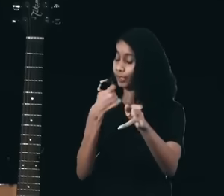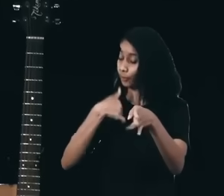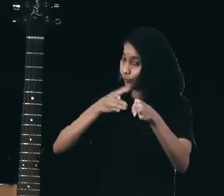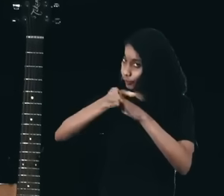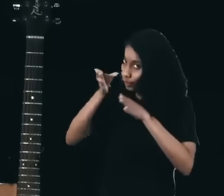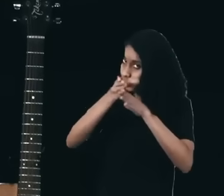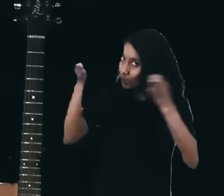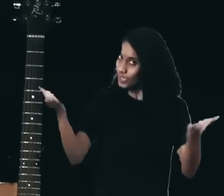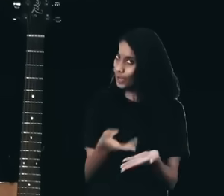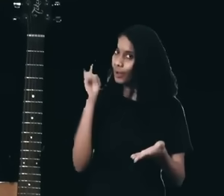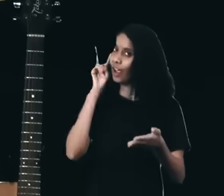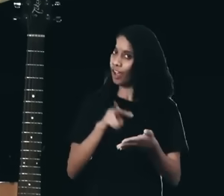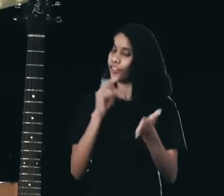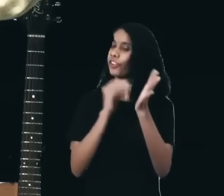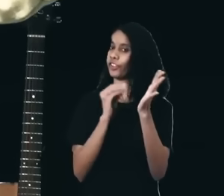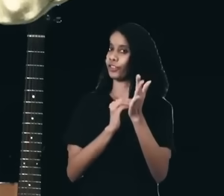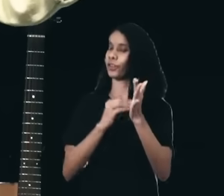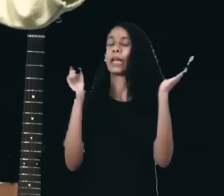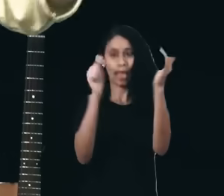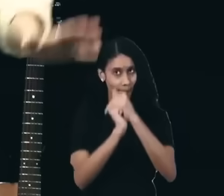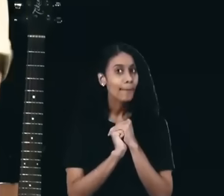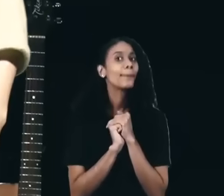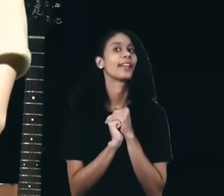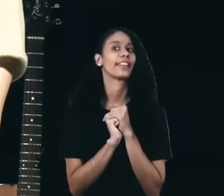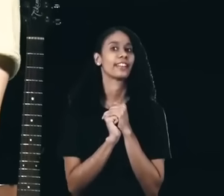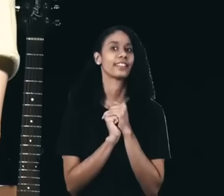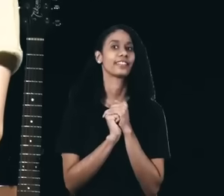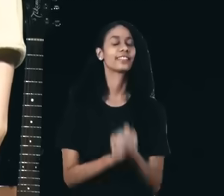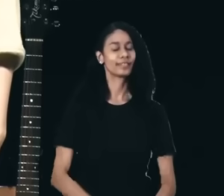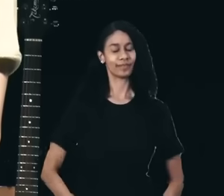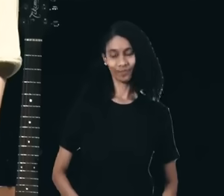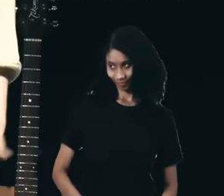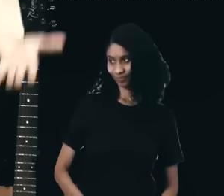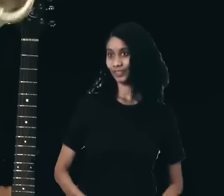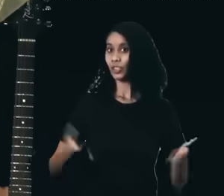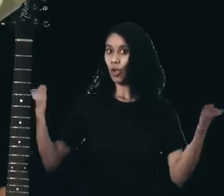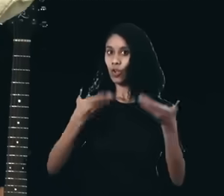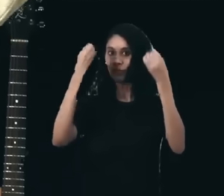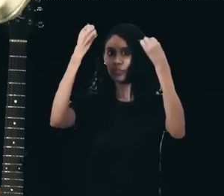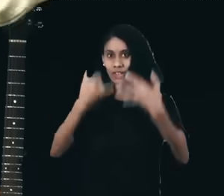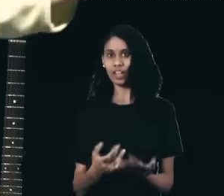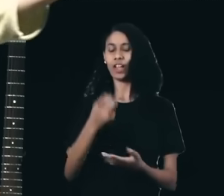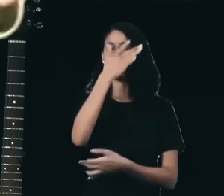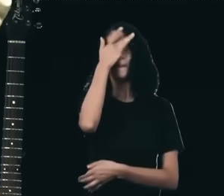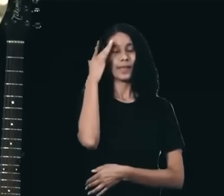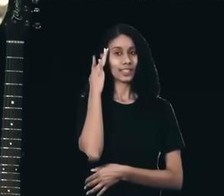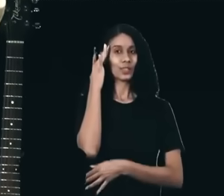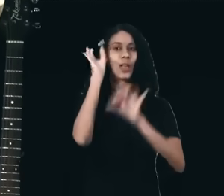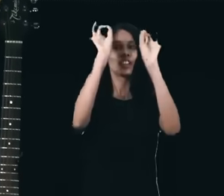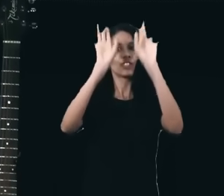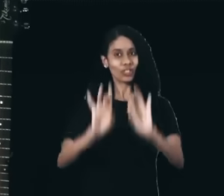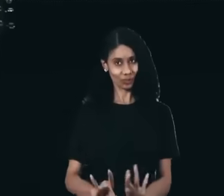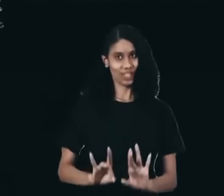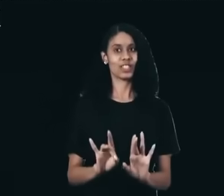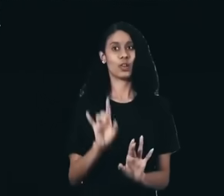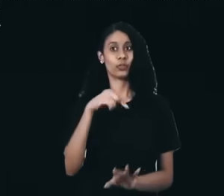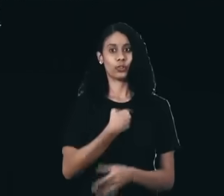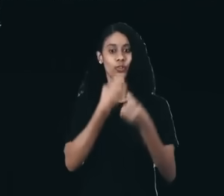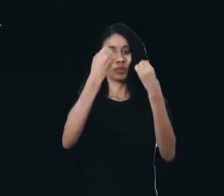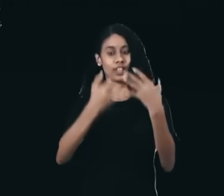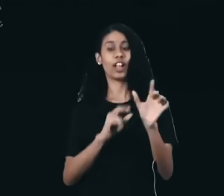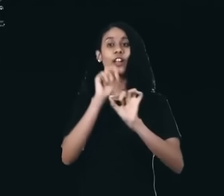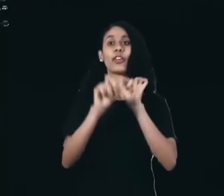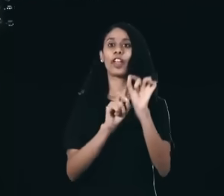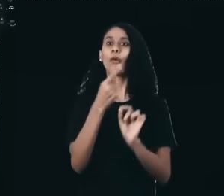orientar a assistir as que faltam. Amém, gente? Hoje nós vamos falar de uma personagem muito especial. Nós vamos falar